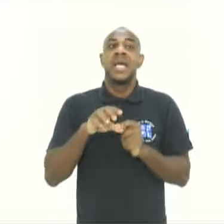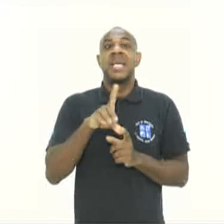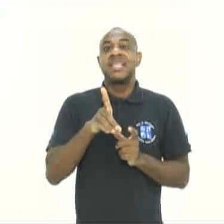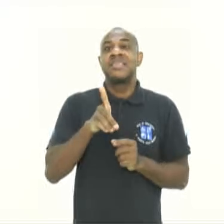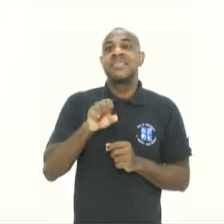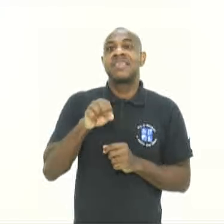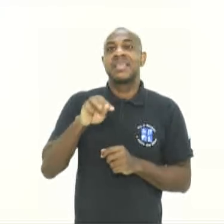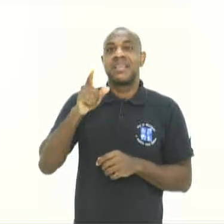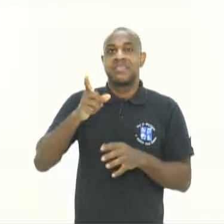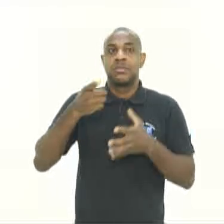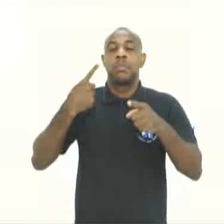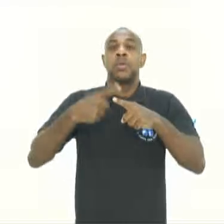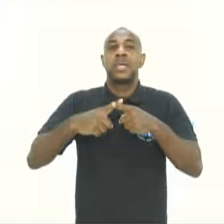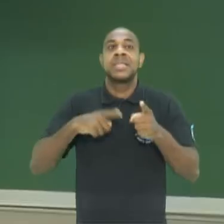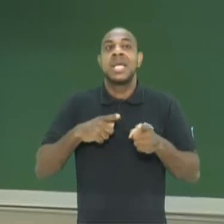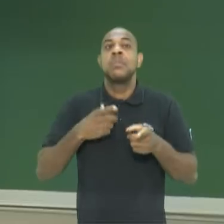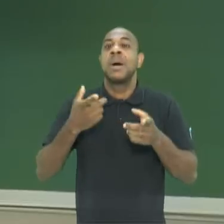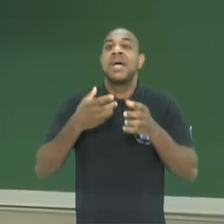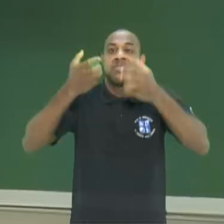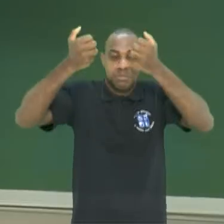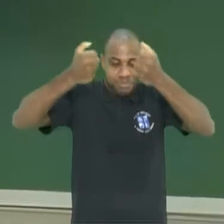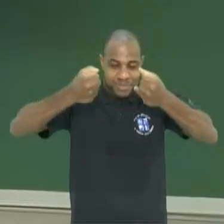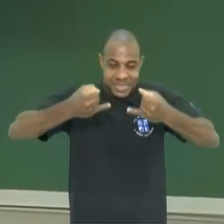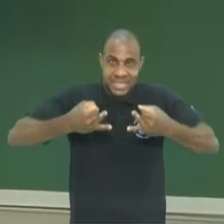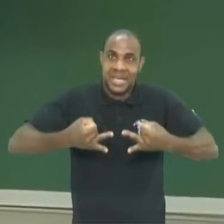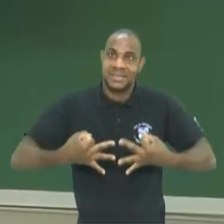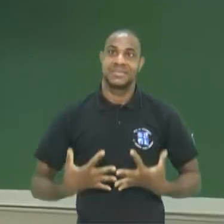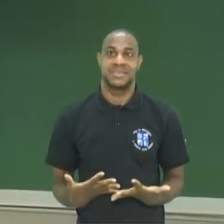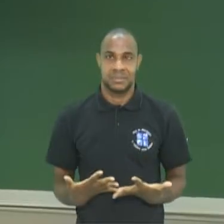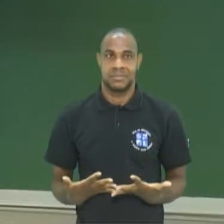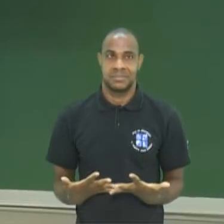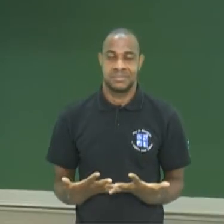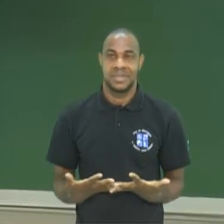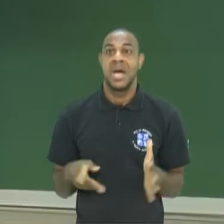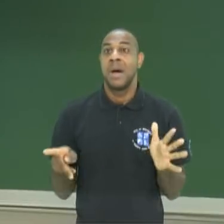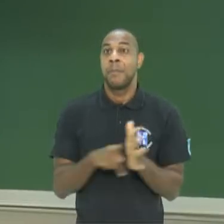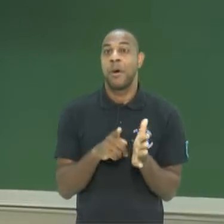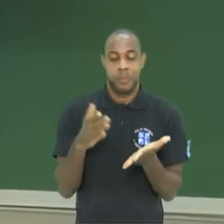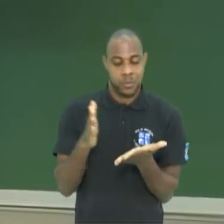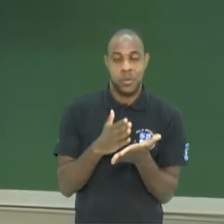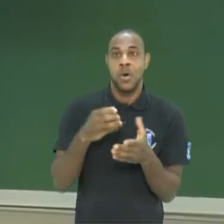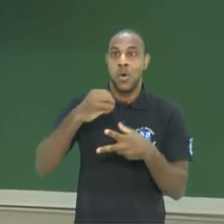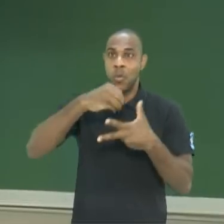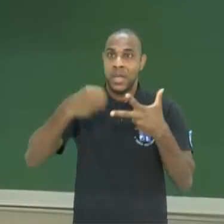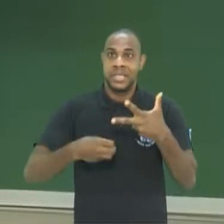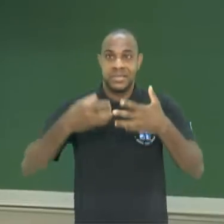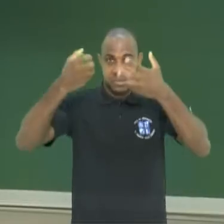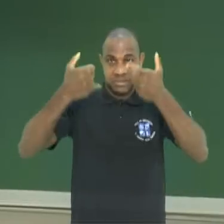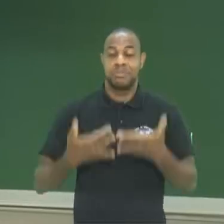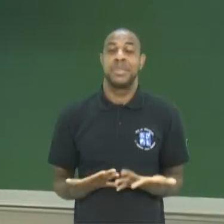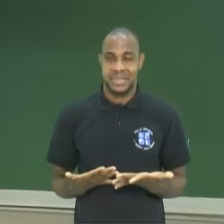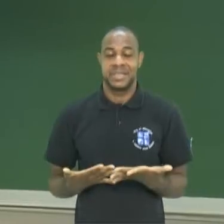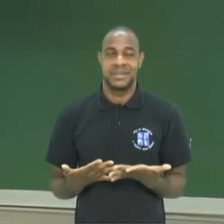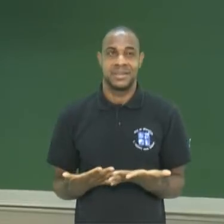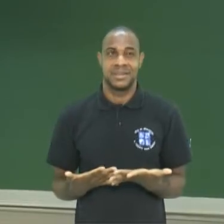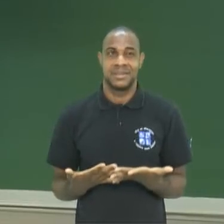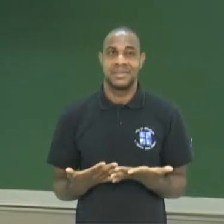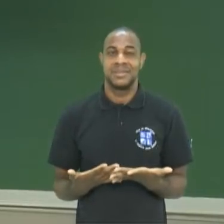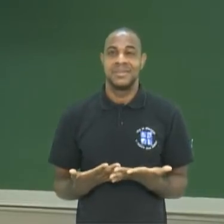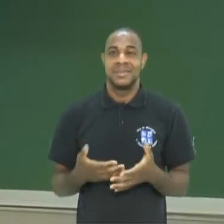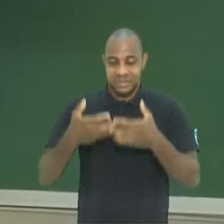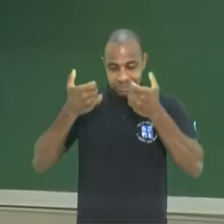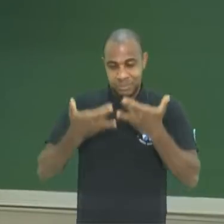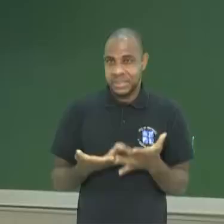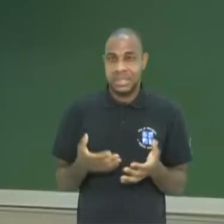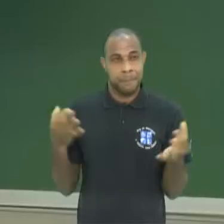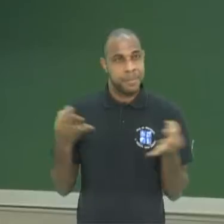para justificá-la. A própria cartilha do Enem traz ali já dizendo o que é um texto dissertativo argumentativo bem